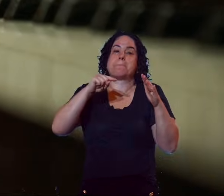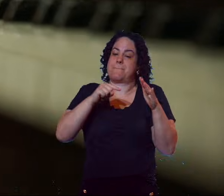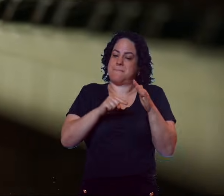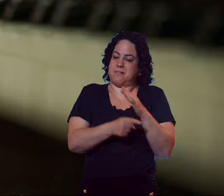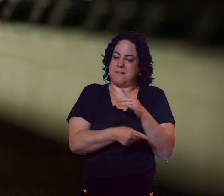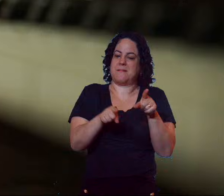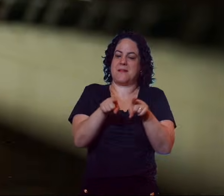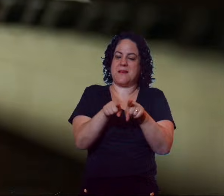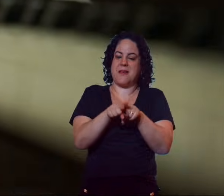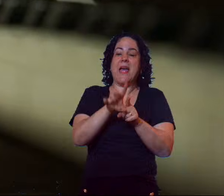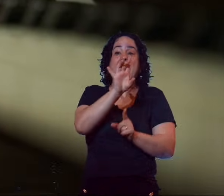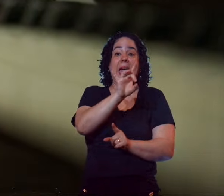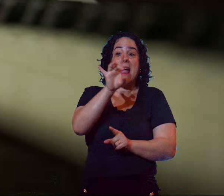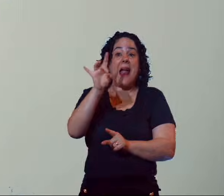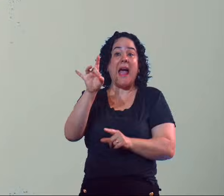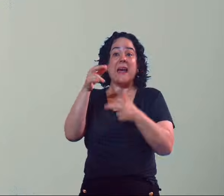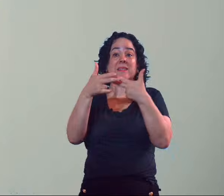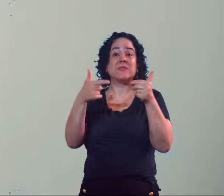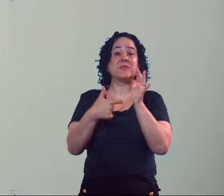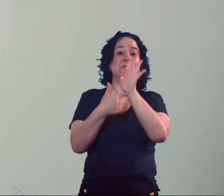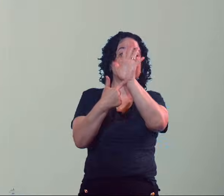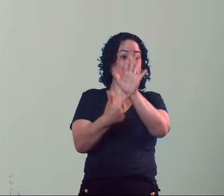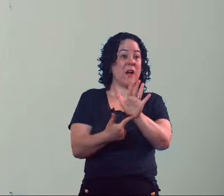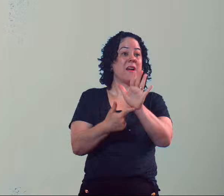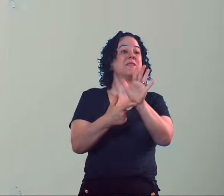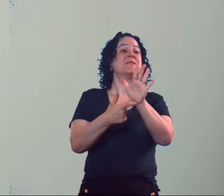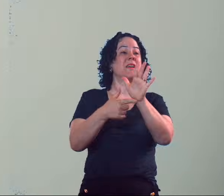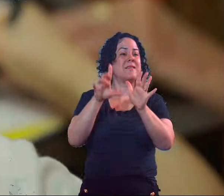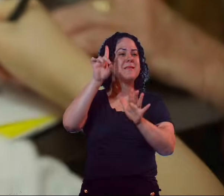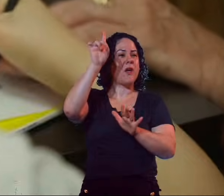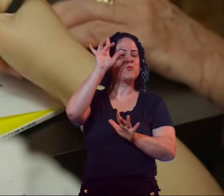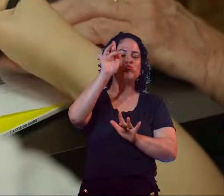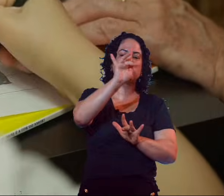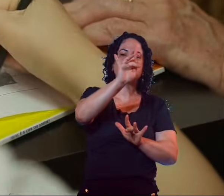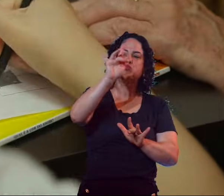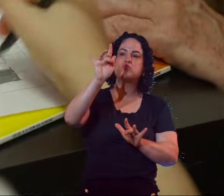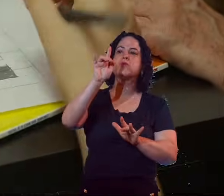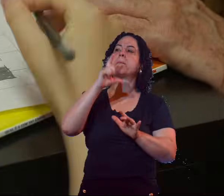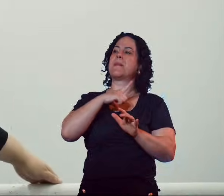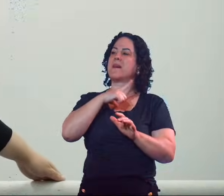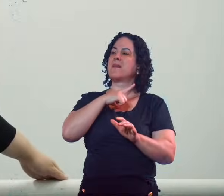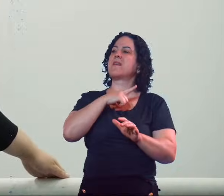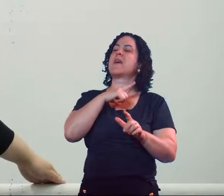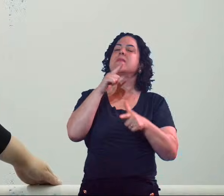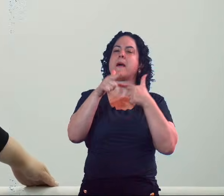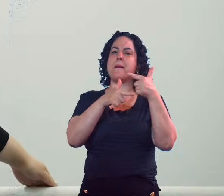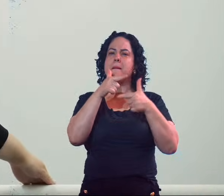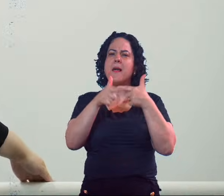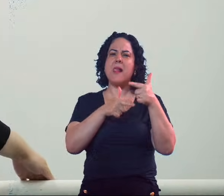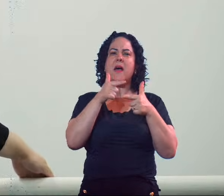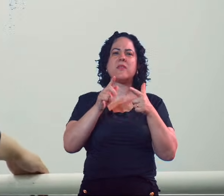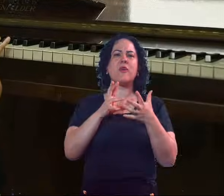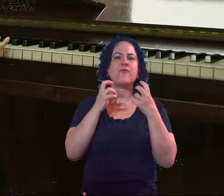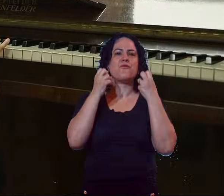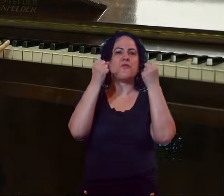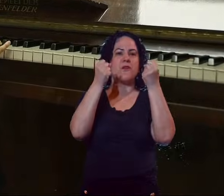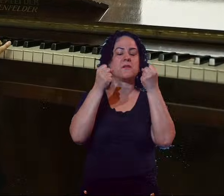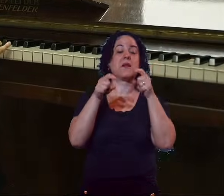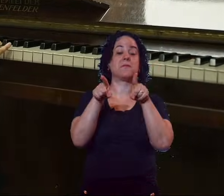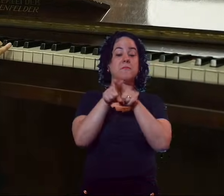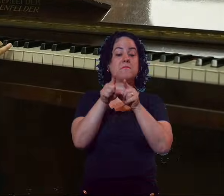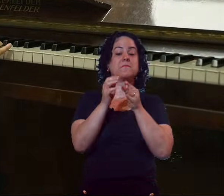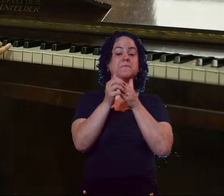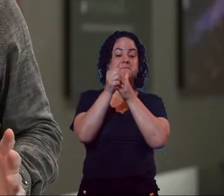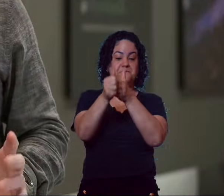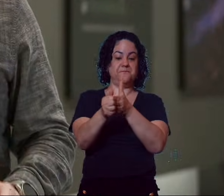Cada talento é uma semente que foi confiada por Deus para ser trabalhada, fortalecida e direcionada.